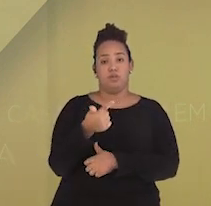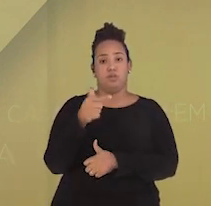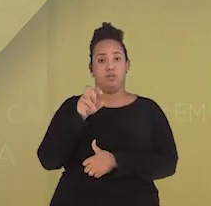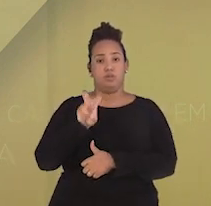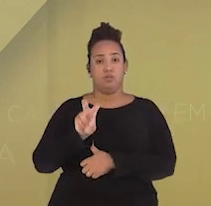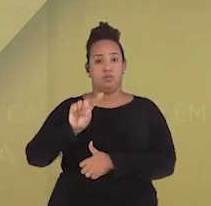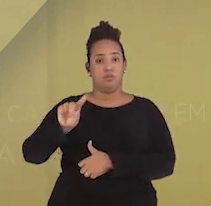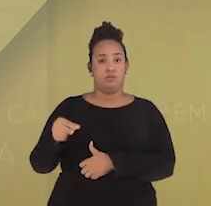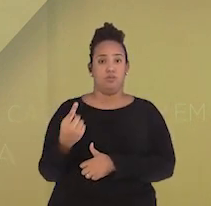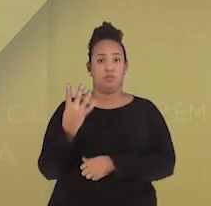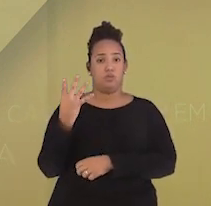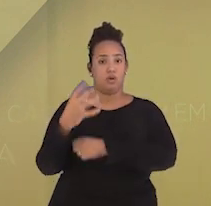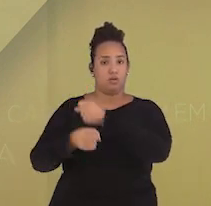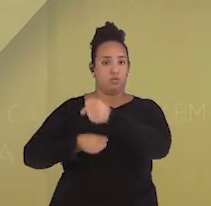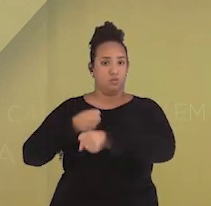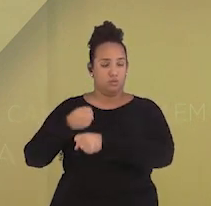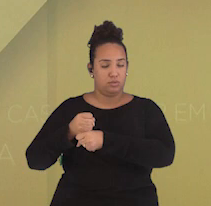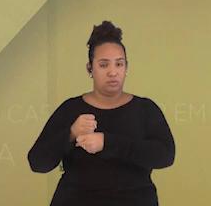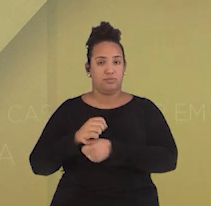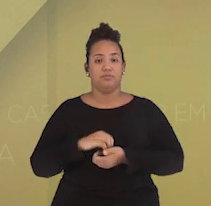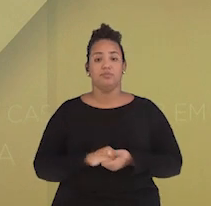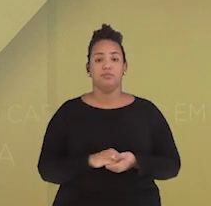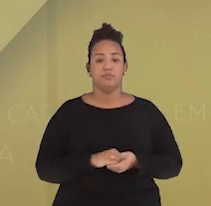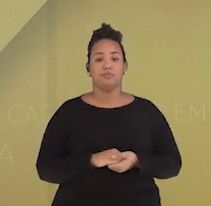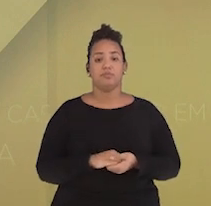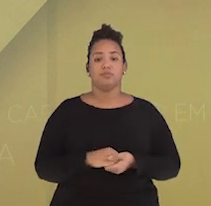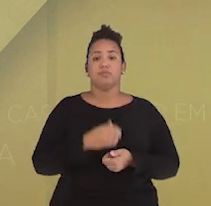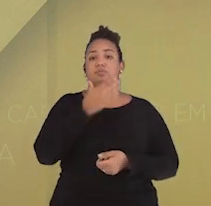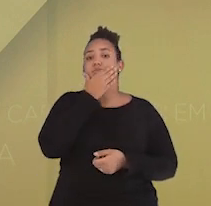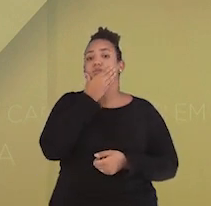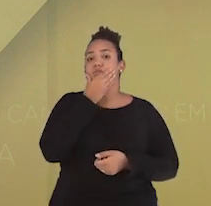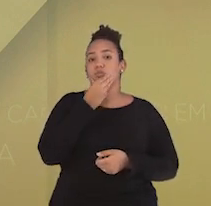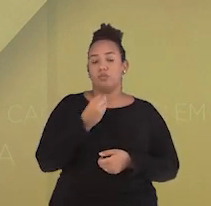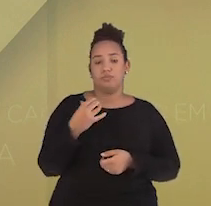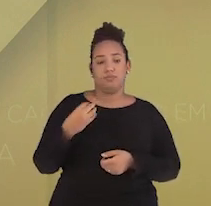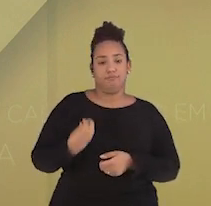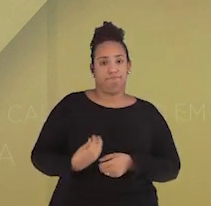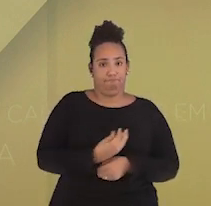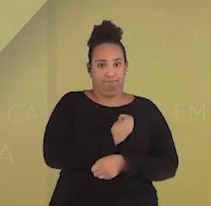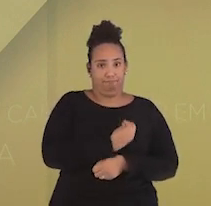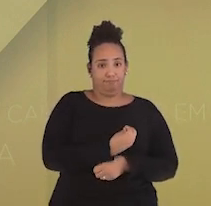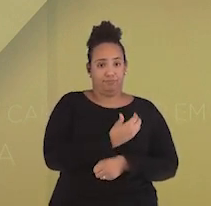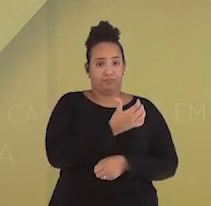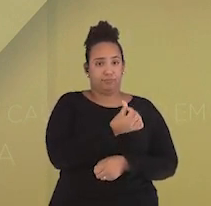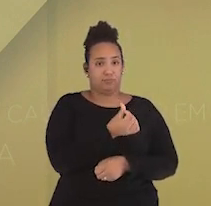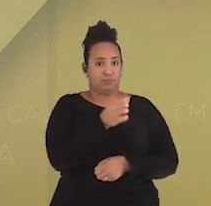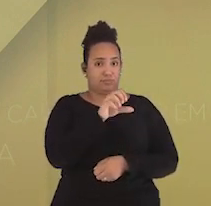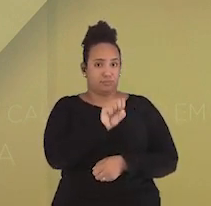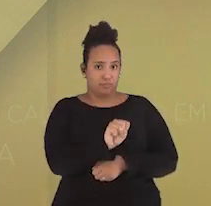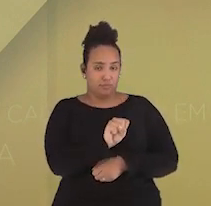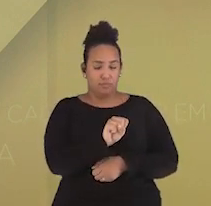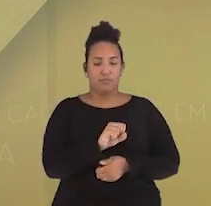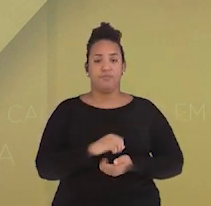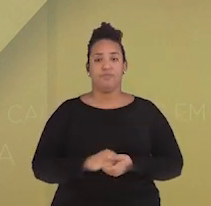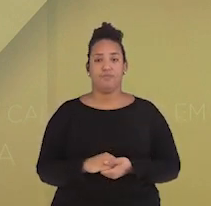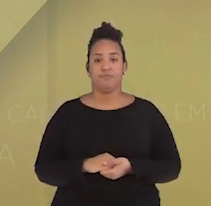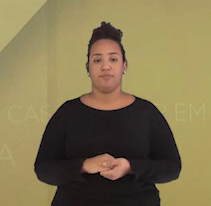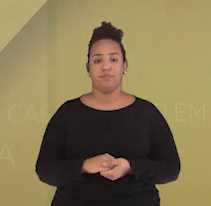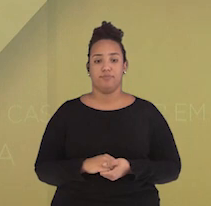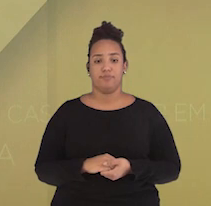75,4 anos. Homens viviam, em média, 68 anos. E